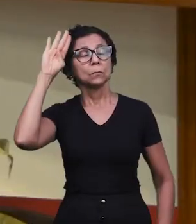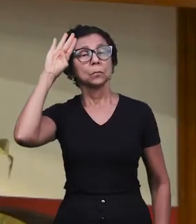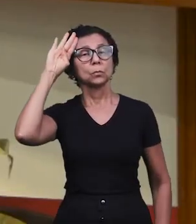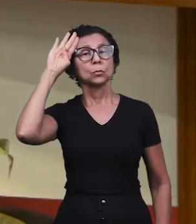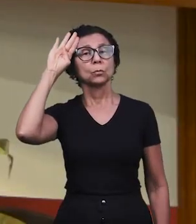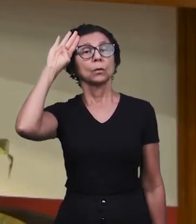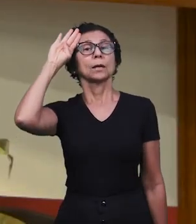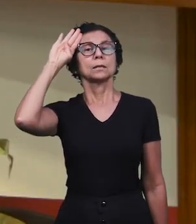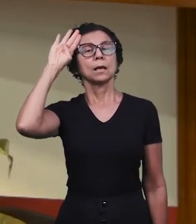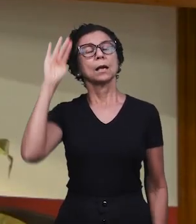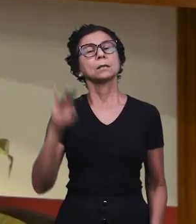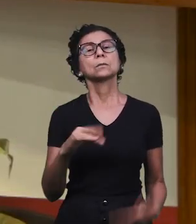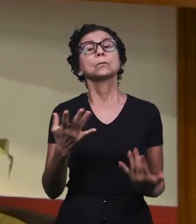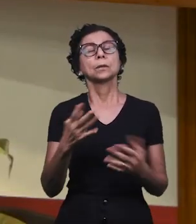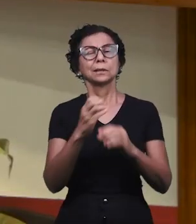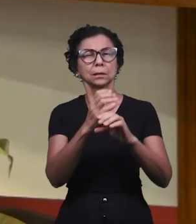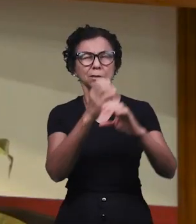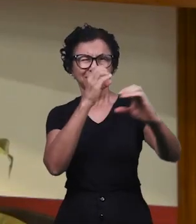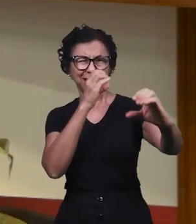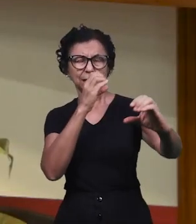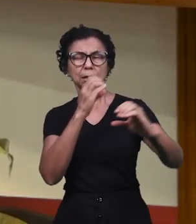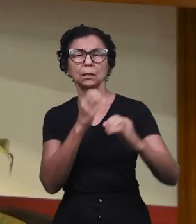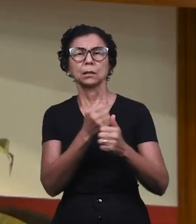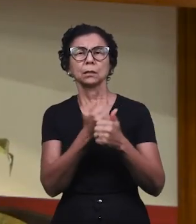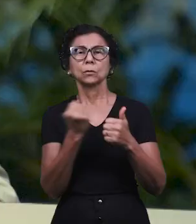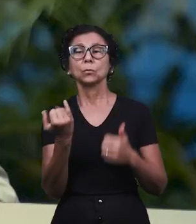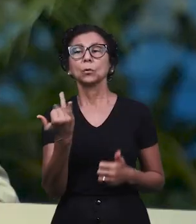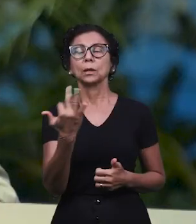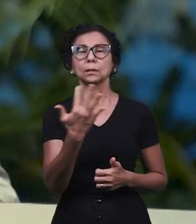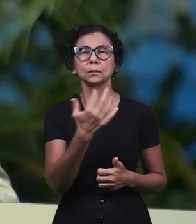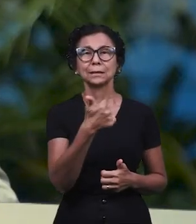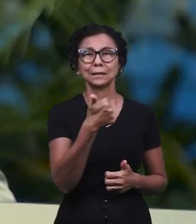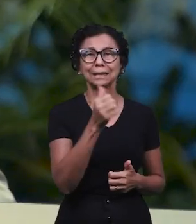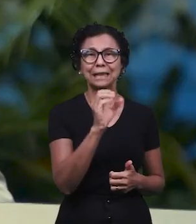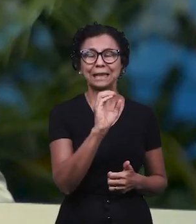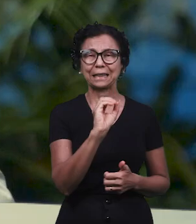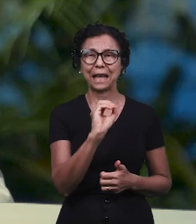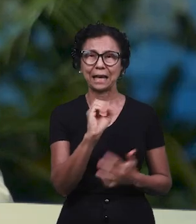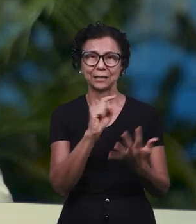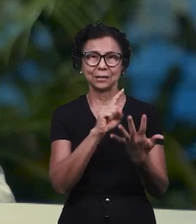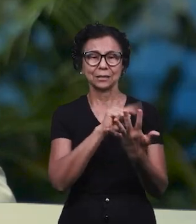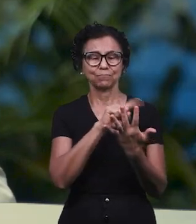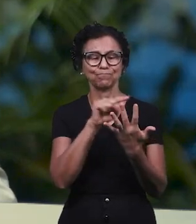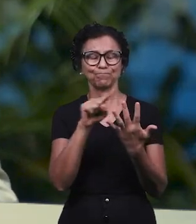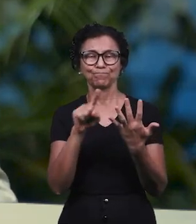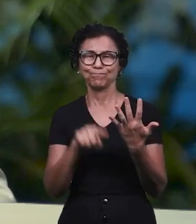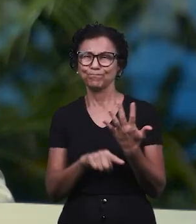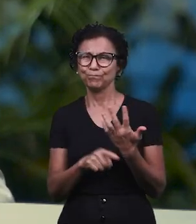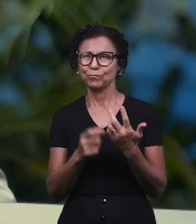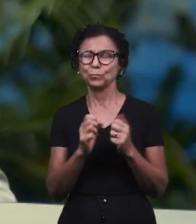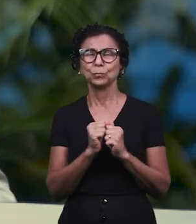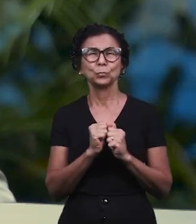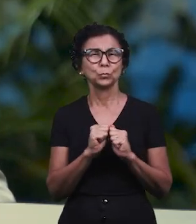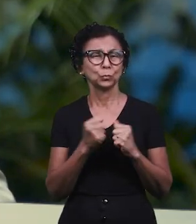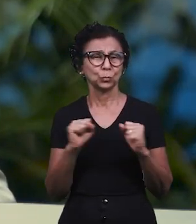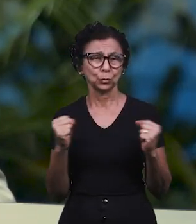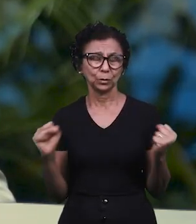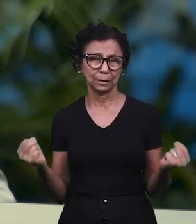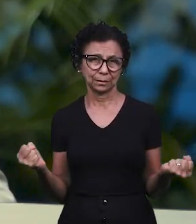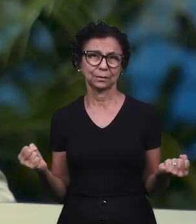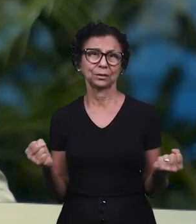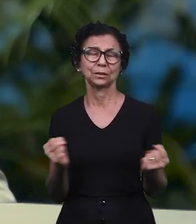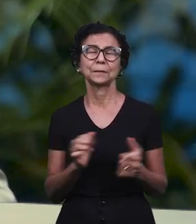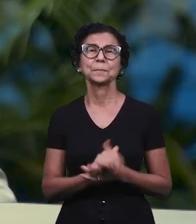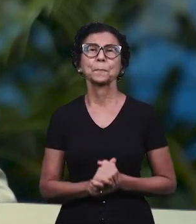então lá no Instituto Militar de Engenharia, nós temos 10 engenharias, é uma quantidade muito grande, e o Instituto, como diz o